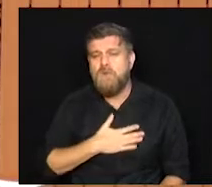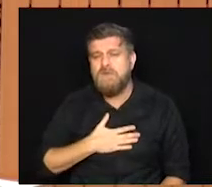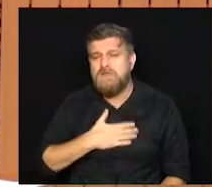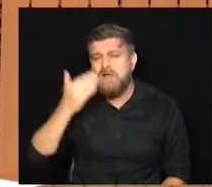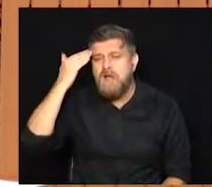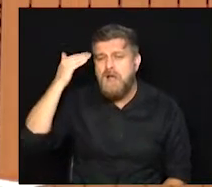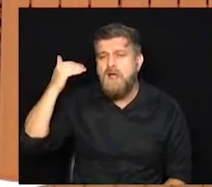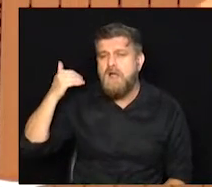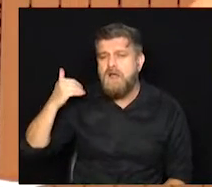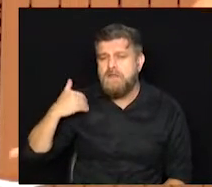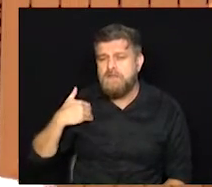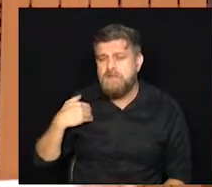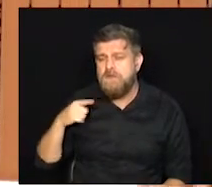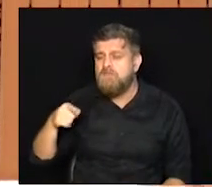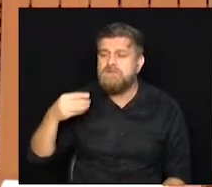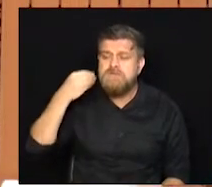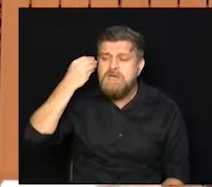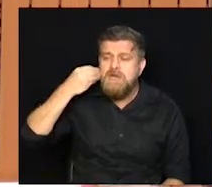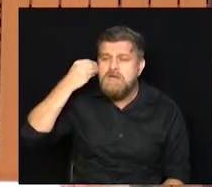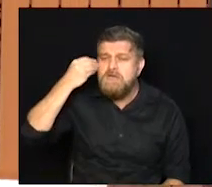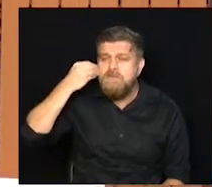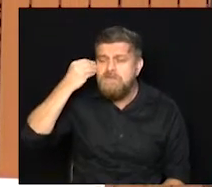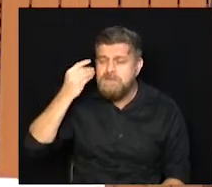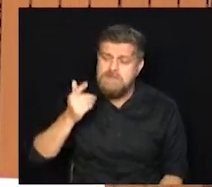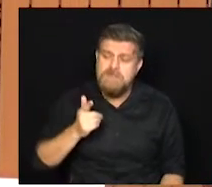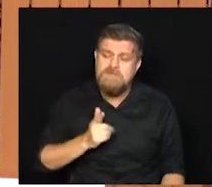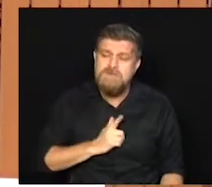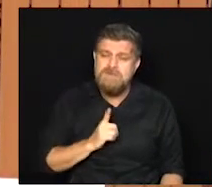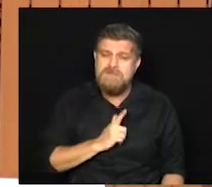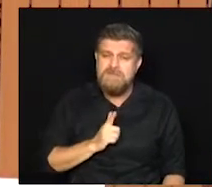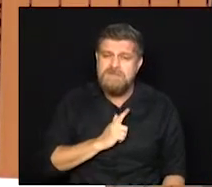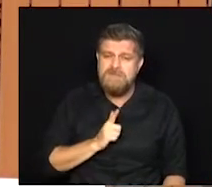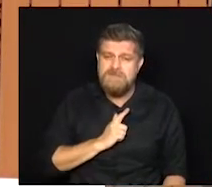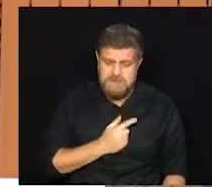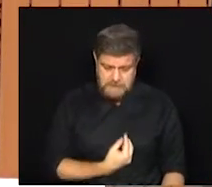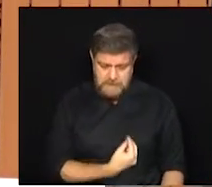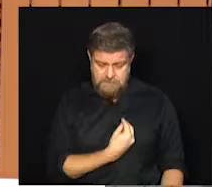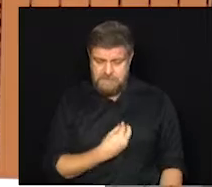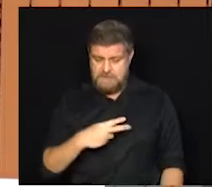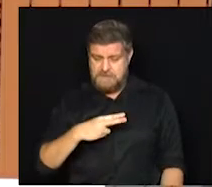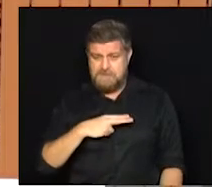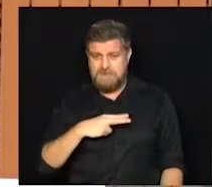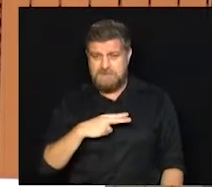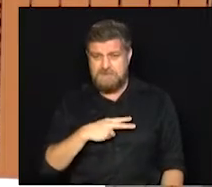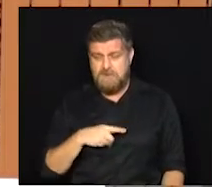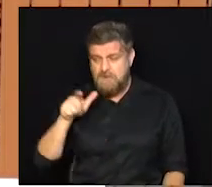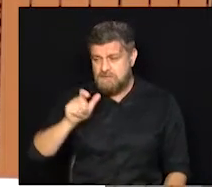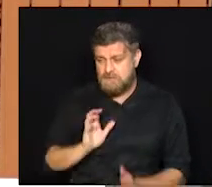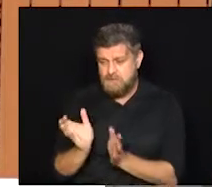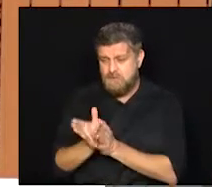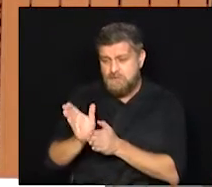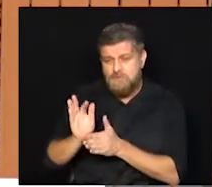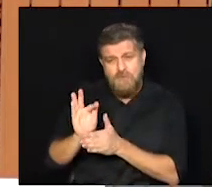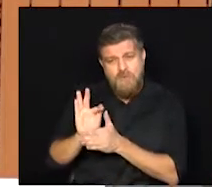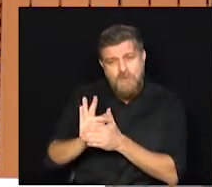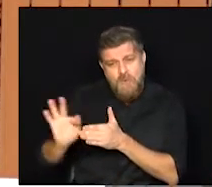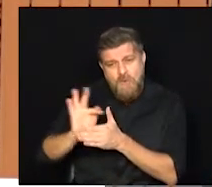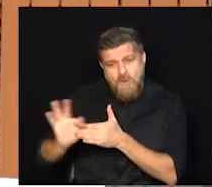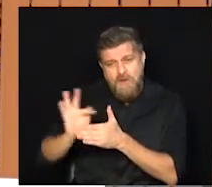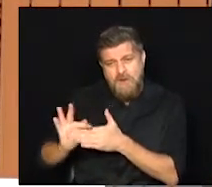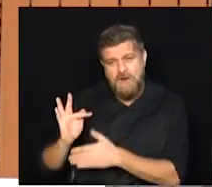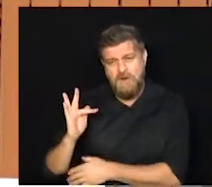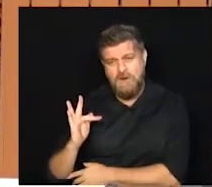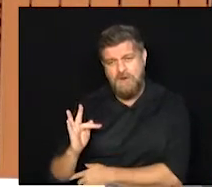falasse o que realmente, da sua experiência que você tem, de vida, né? Você foi conselheiro tutelar, e o que você